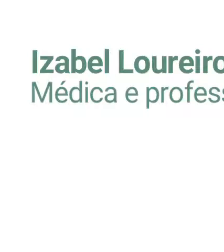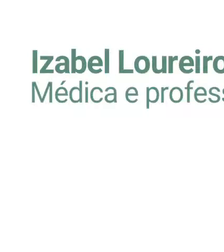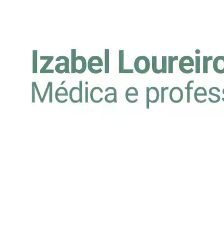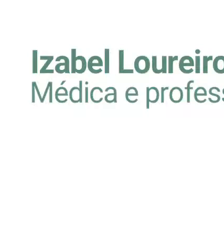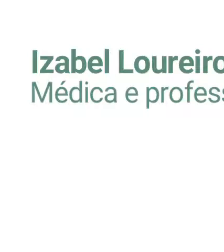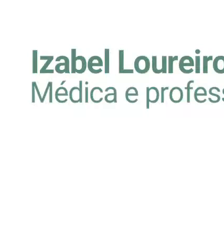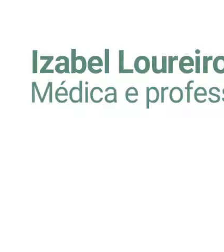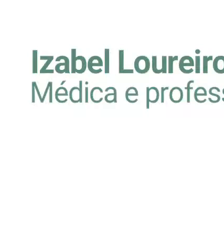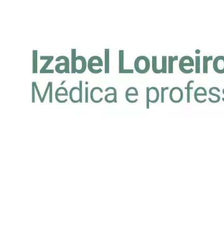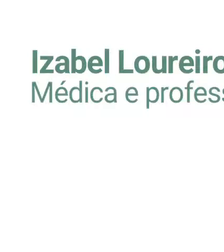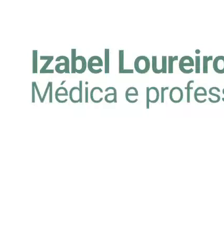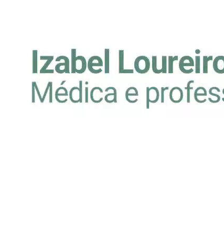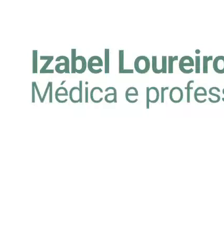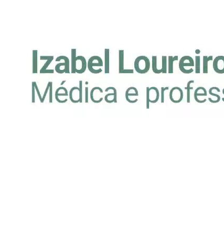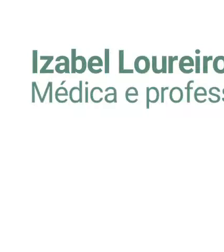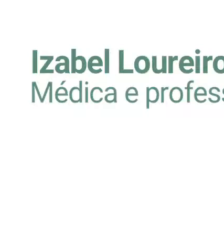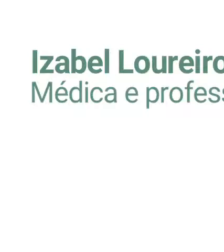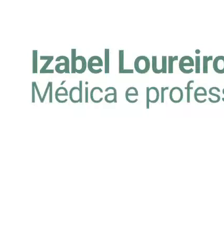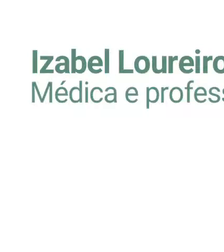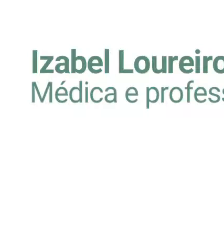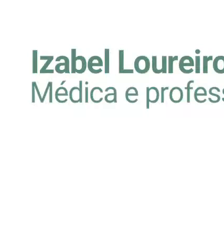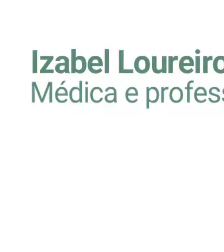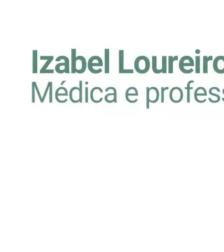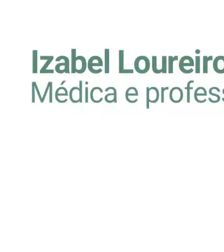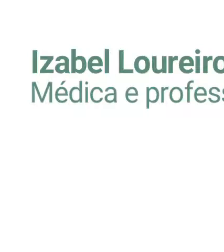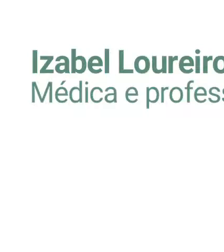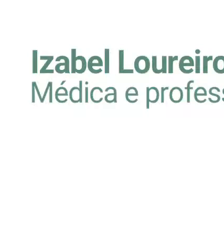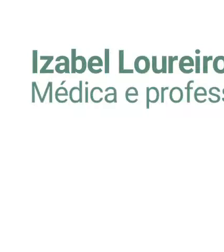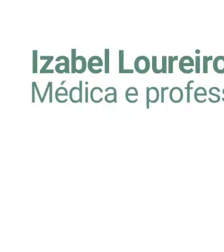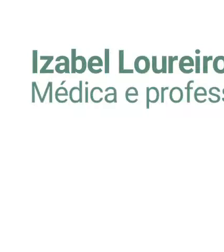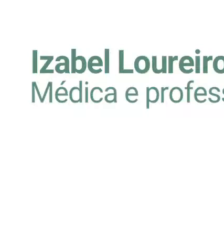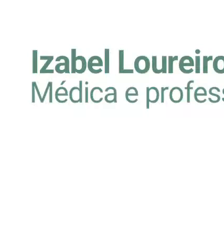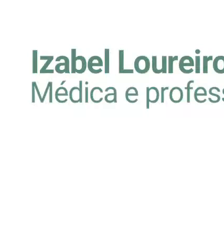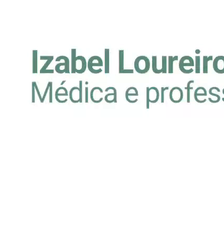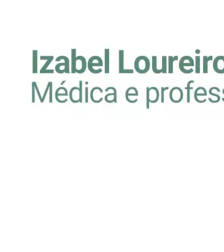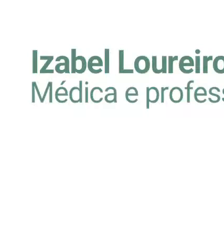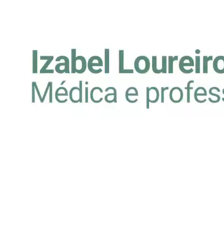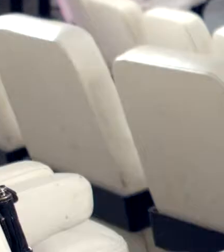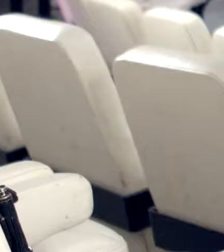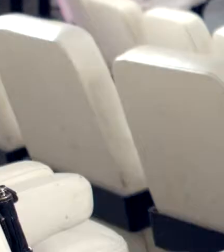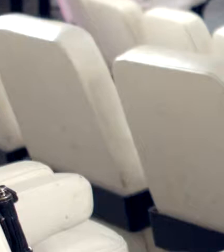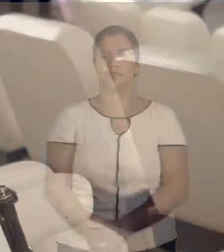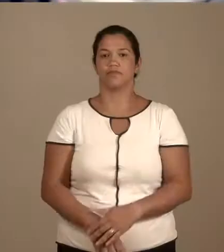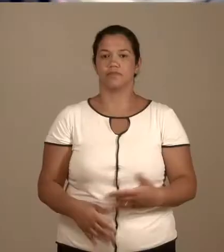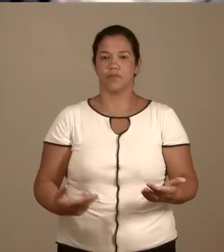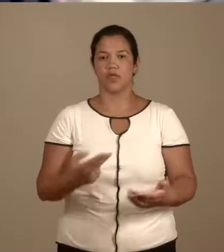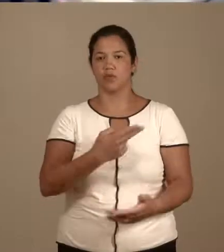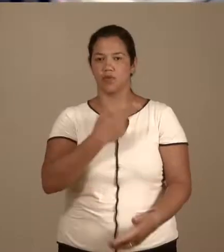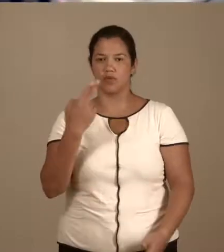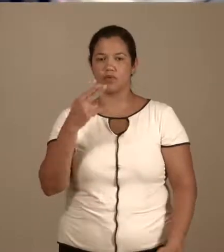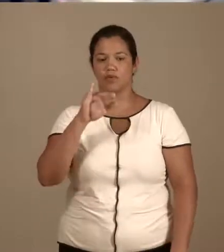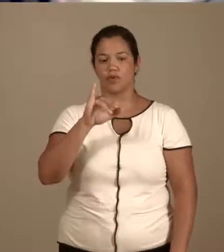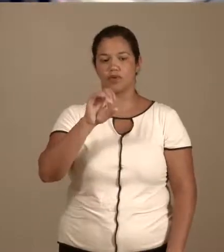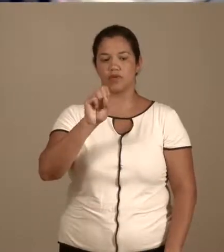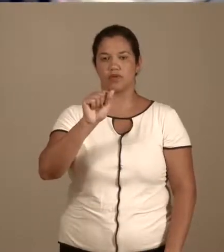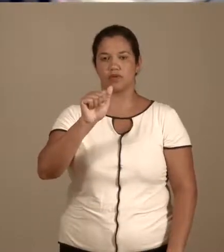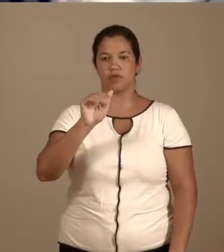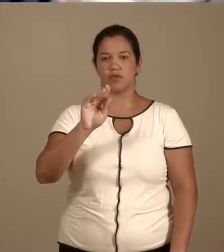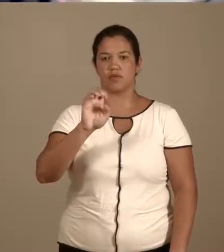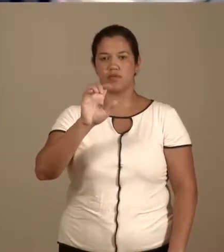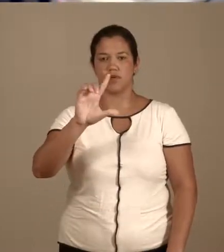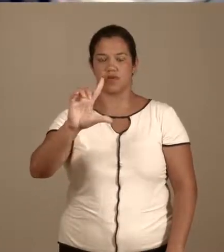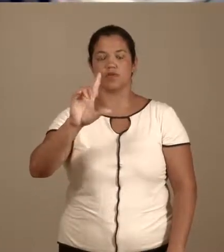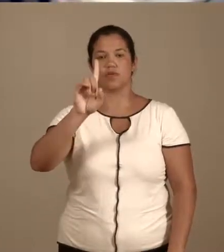Direito à saúde das pessoas com deficiência e acessibilidade. Isabel Loureiro Maior, médico e professor UFRJ. Bem, meu nome é Isabel Loureiro